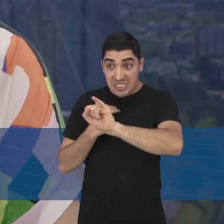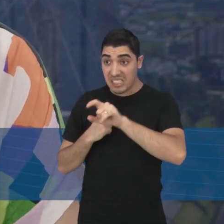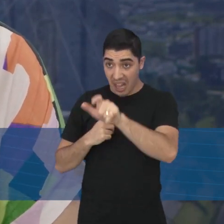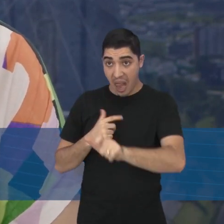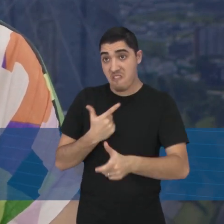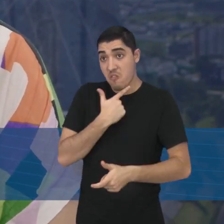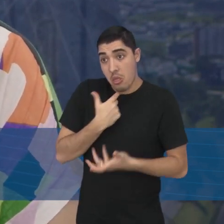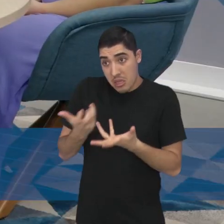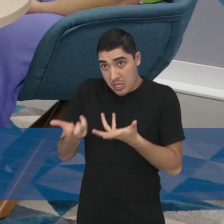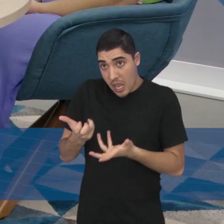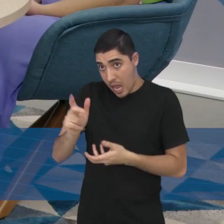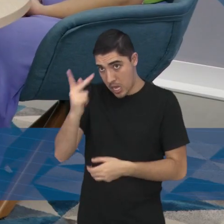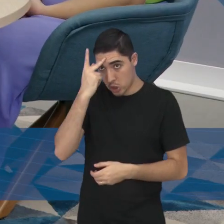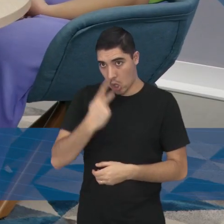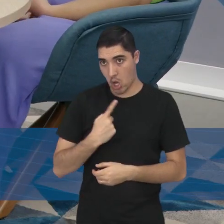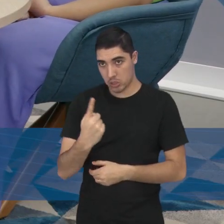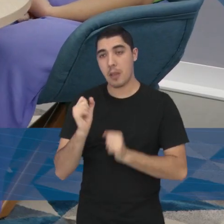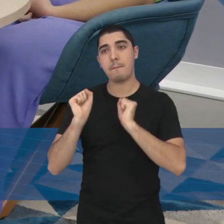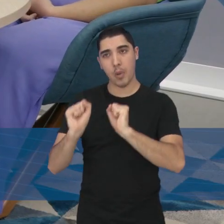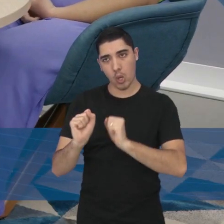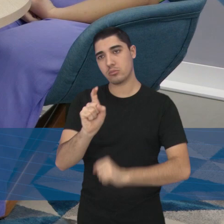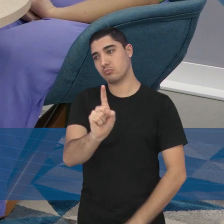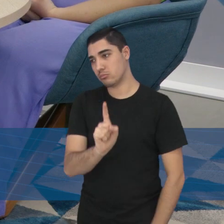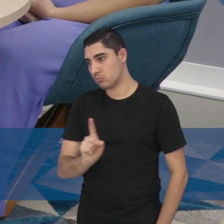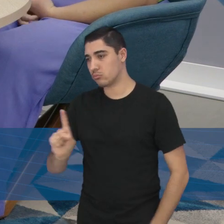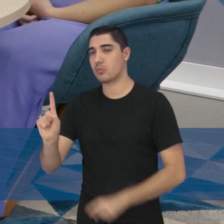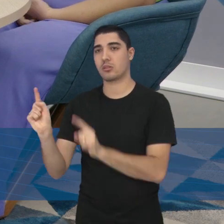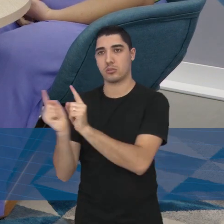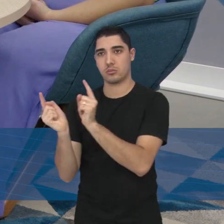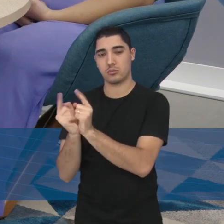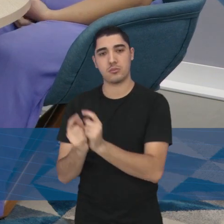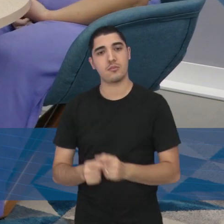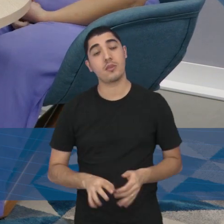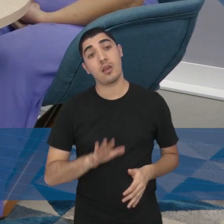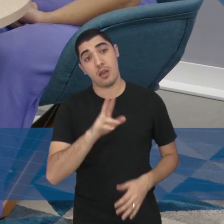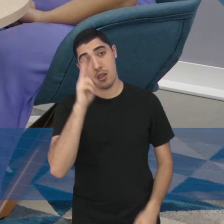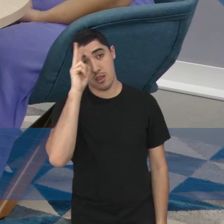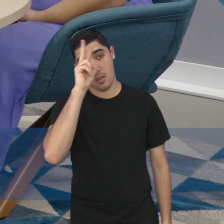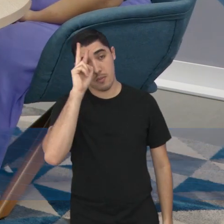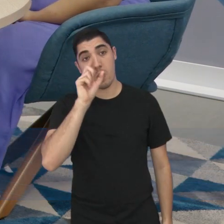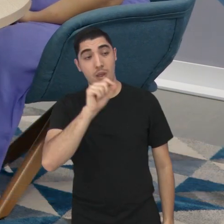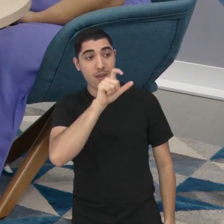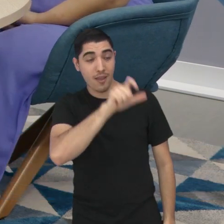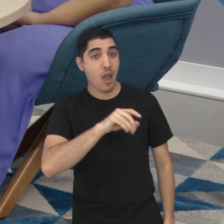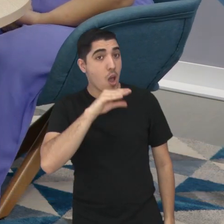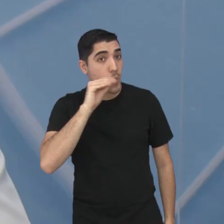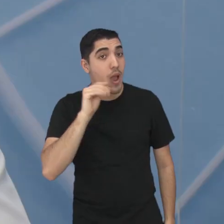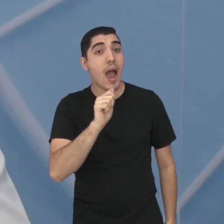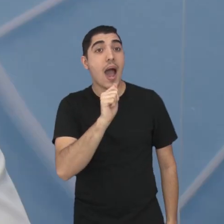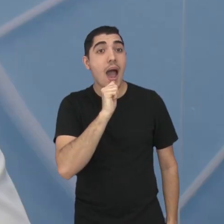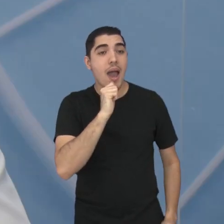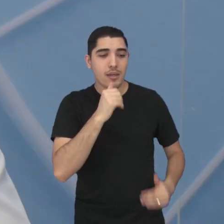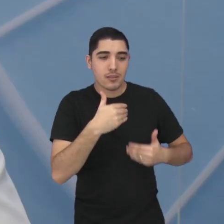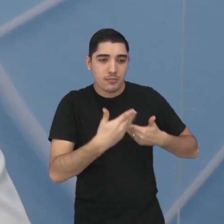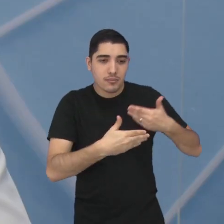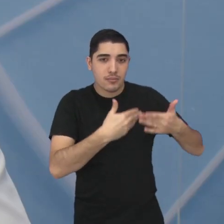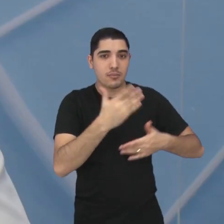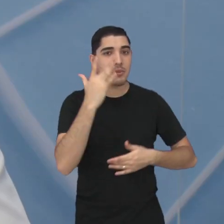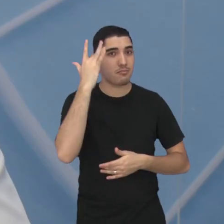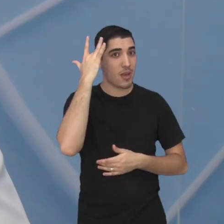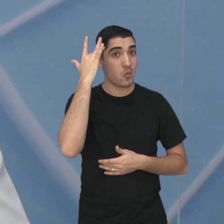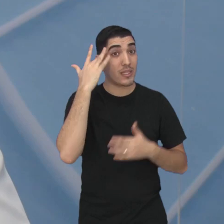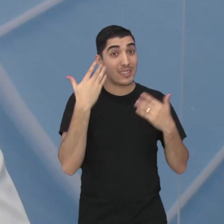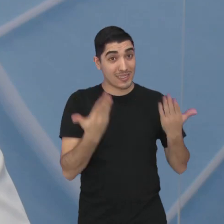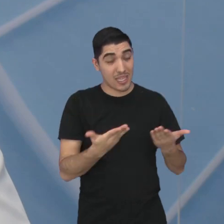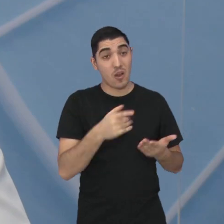enfim, ela pode passar em consulta. E lembrando que o adolescente está numa fase de maturidade. Então, assim, para escolher